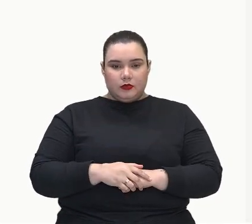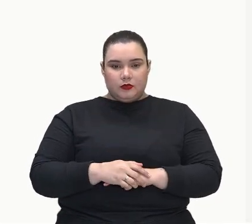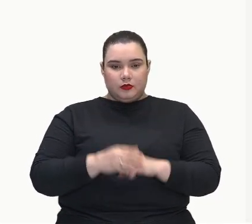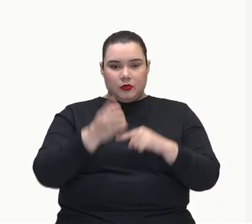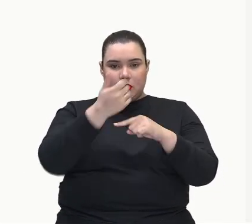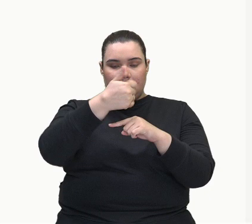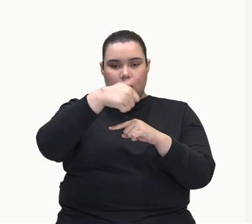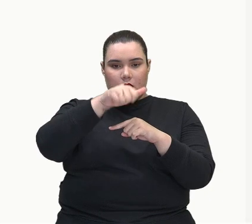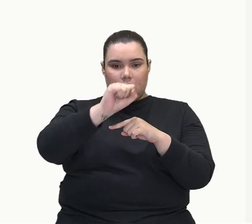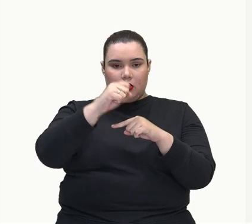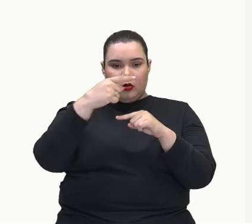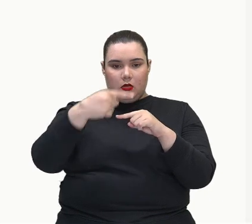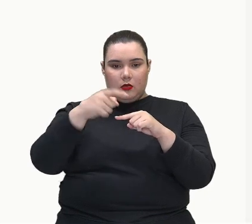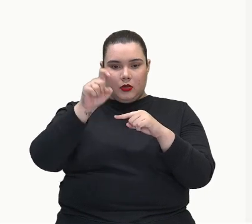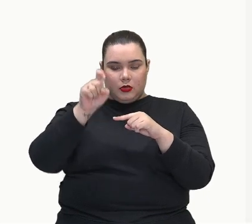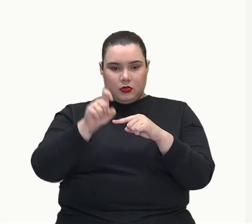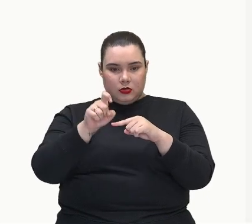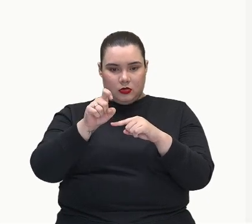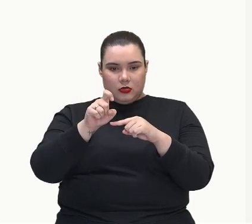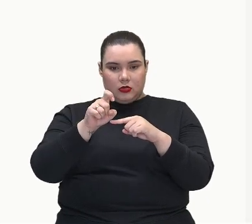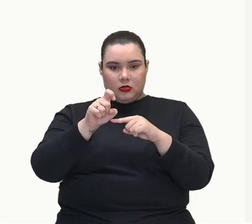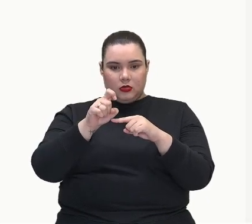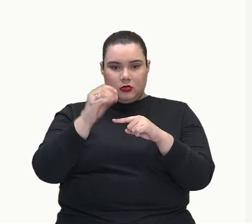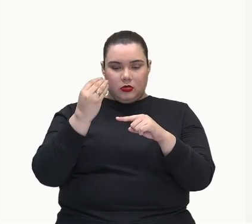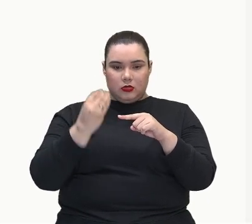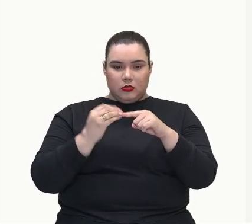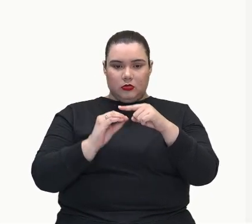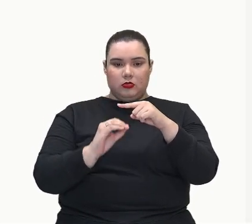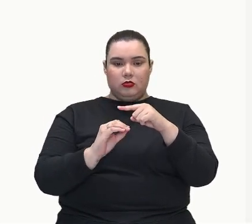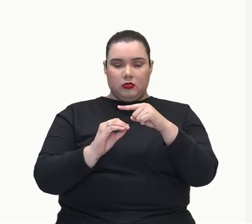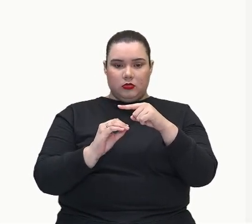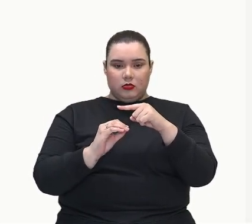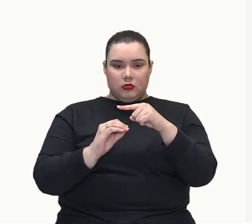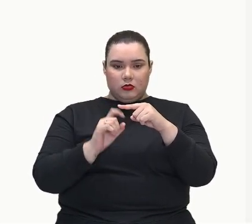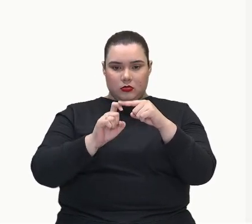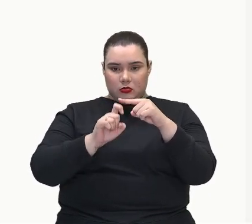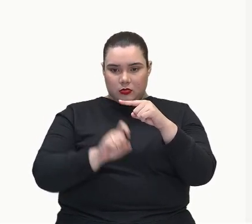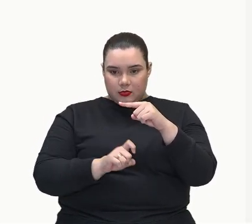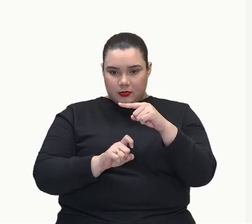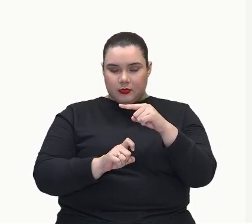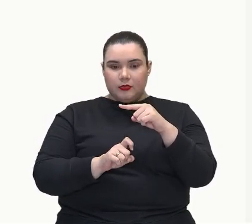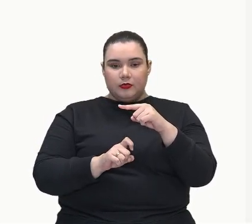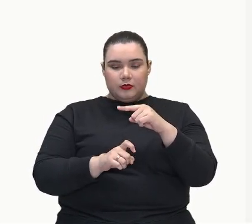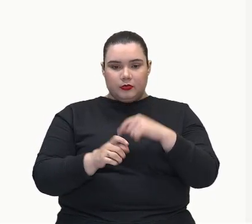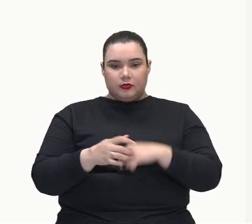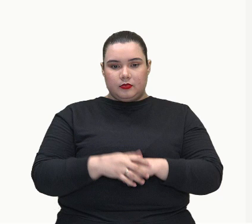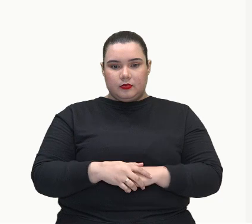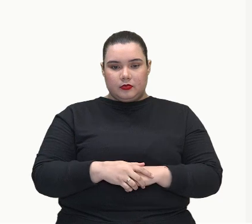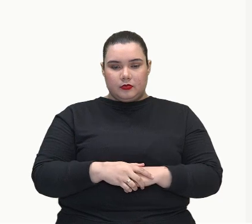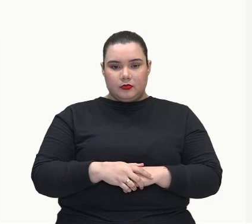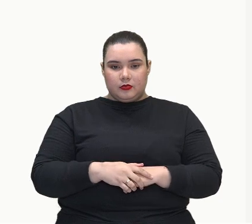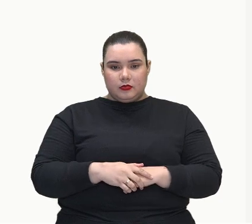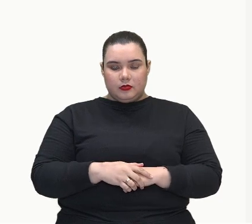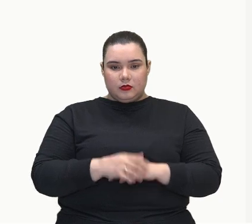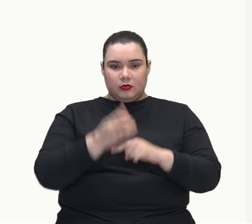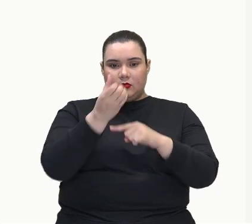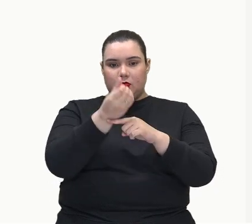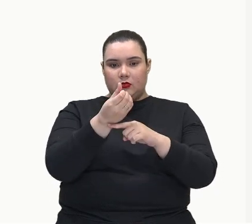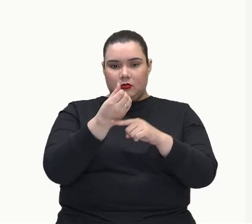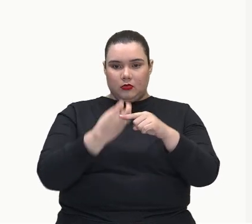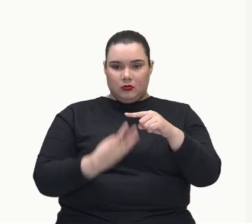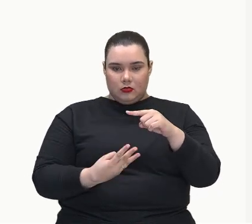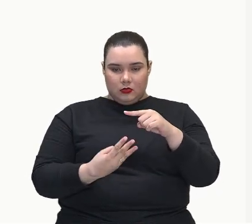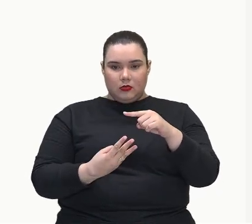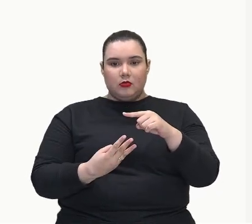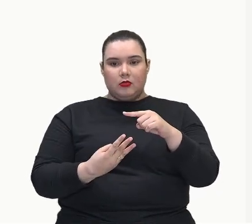18 menos x sobre x e 6 sobre